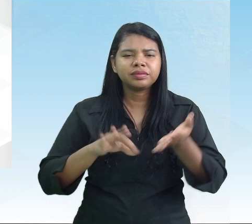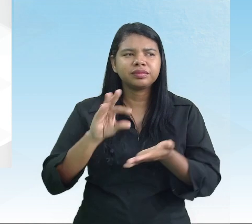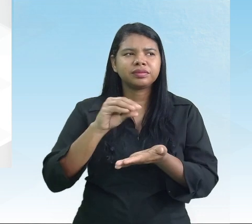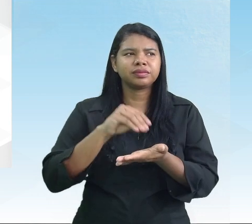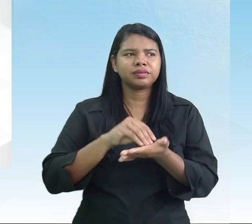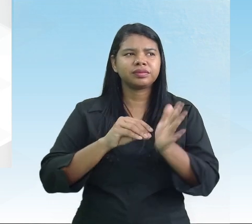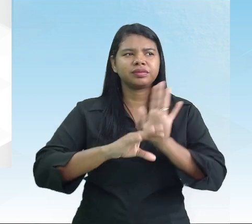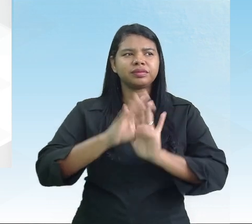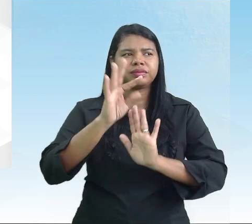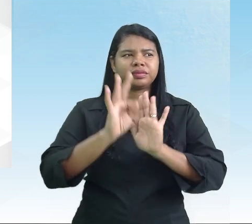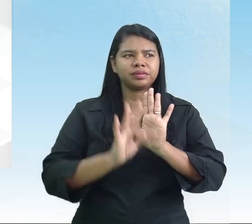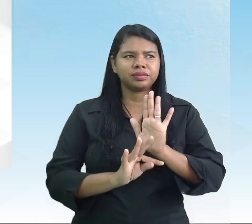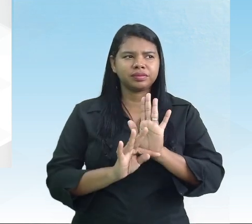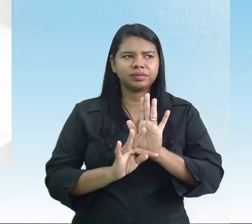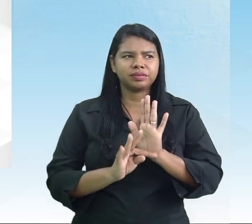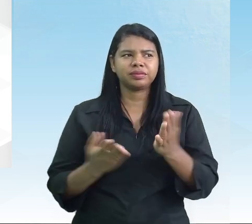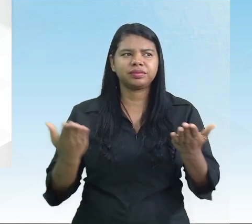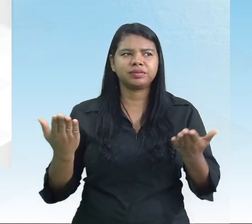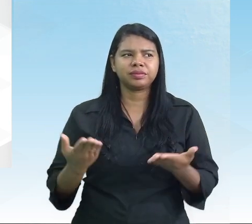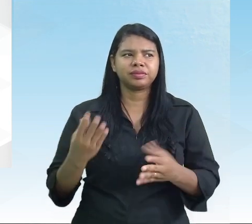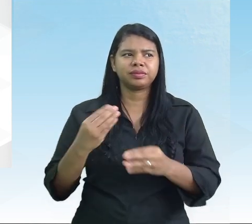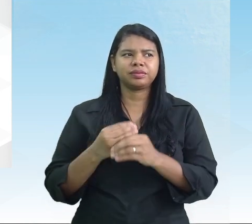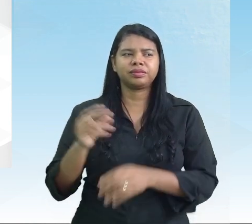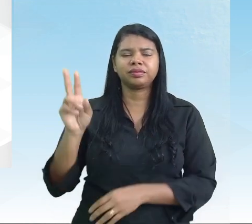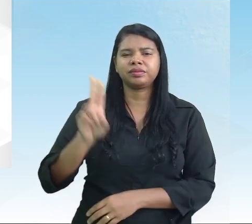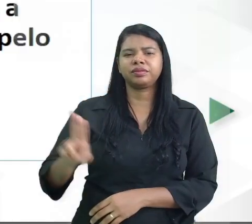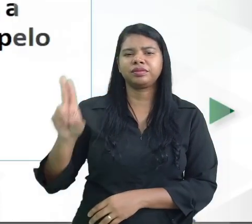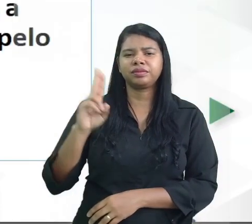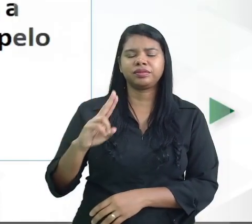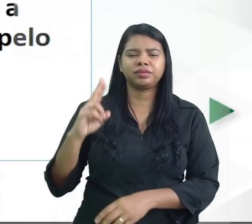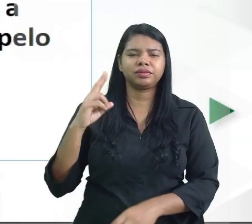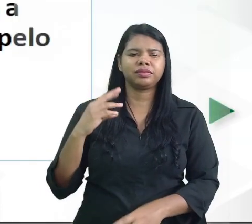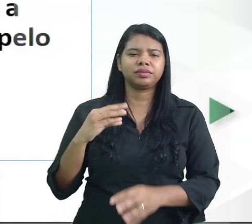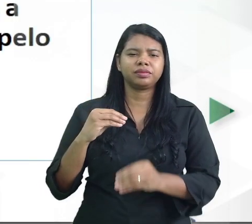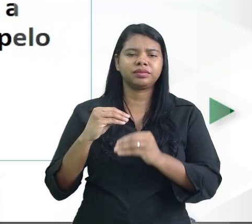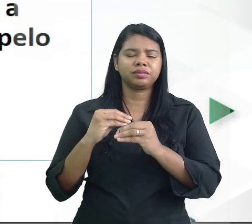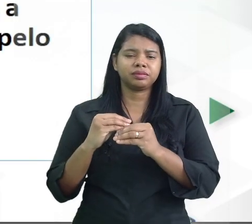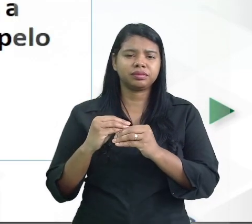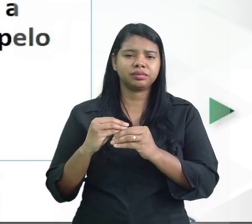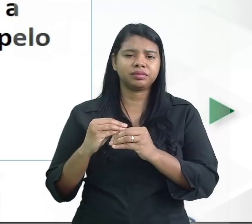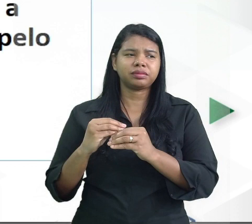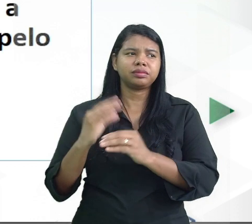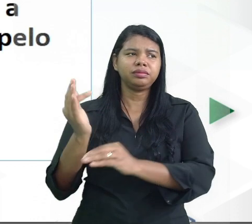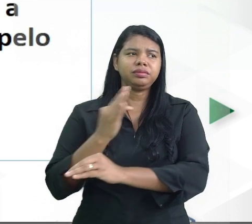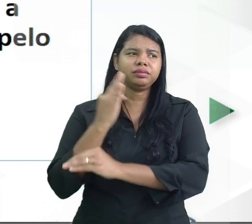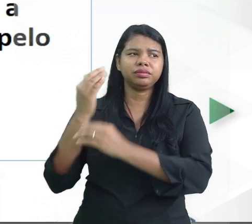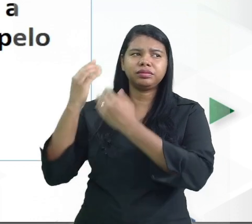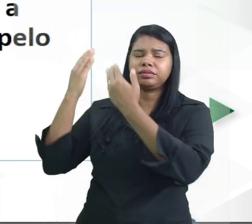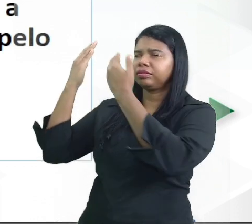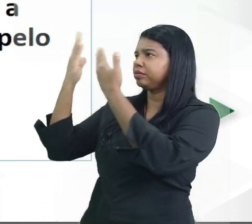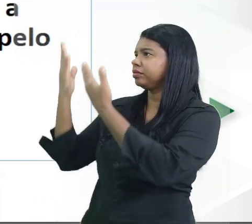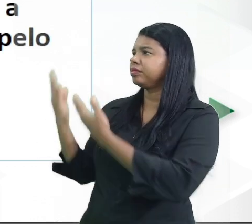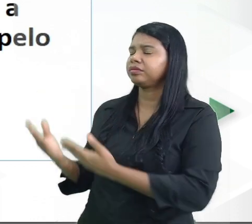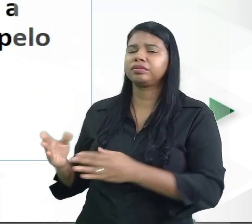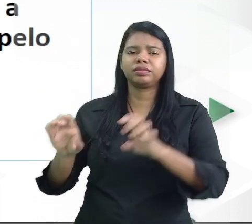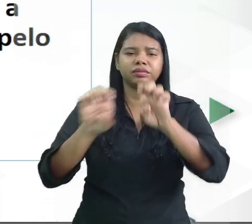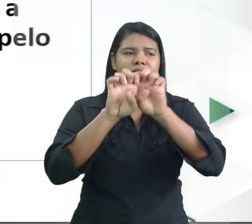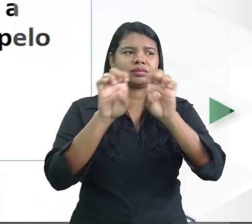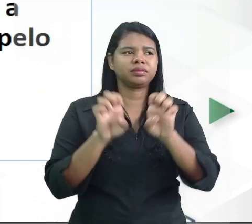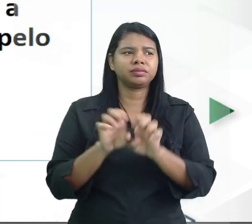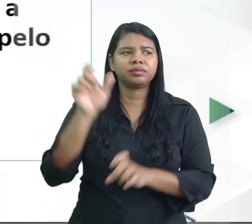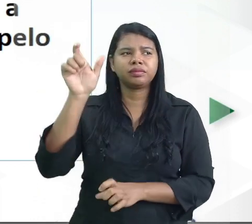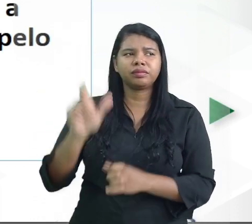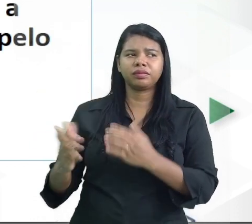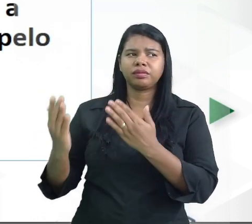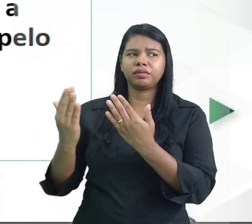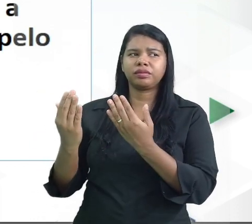texto argumentativo são usados na construção e fundamentação dele. Porém, ser